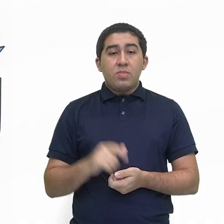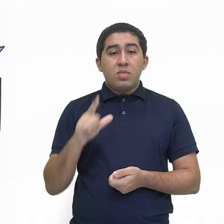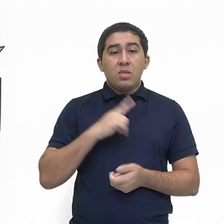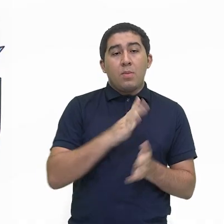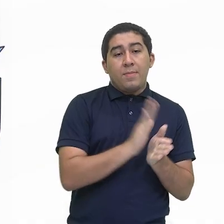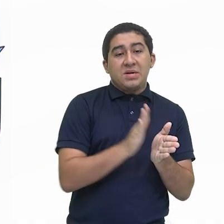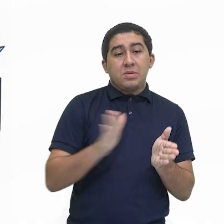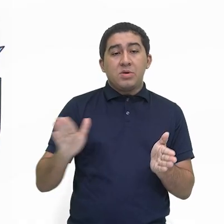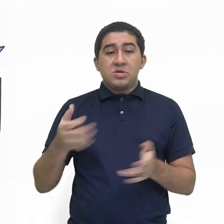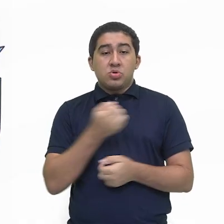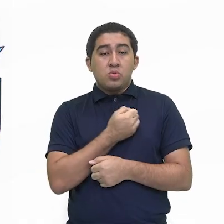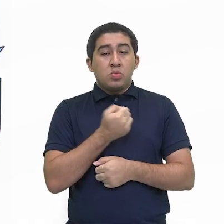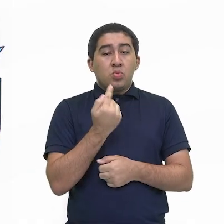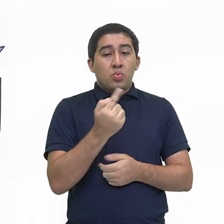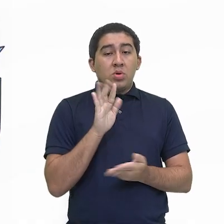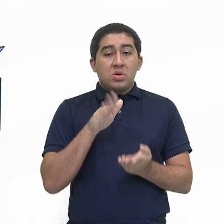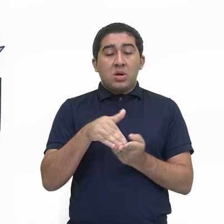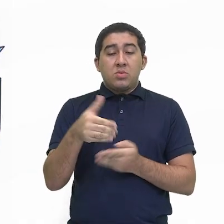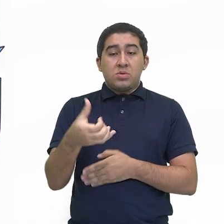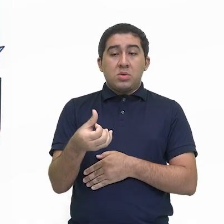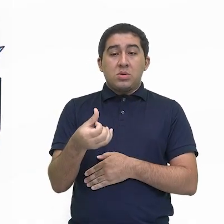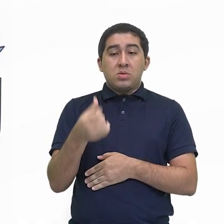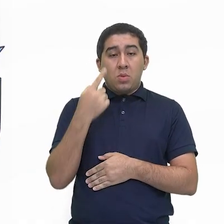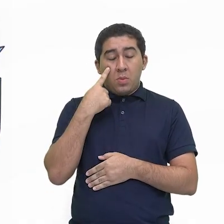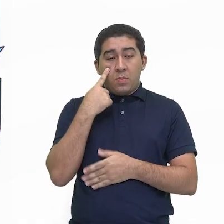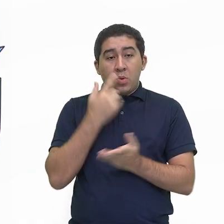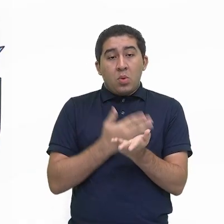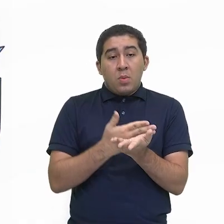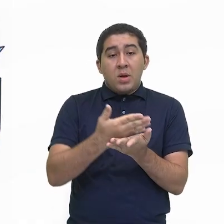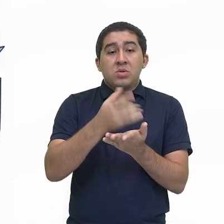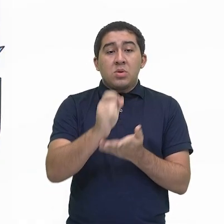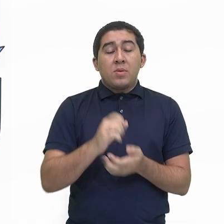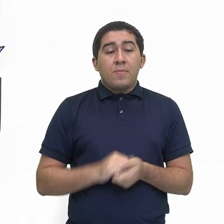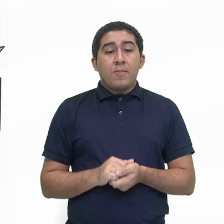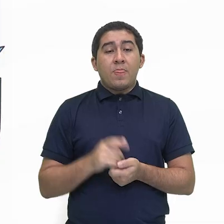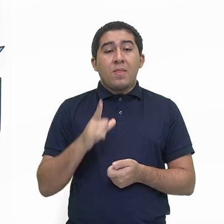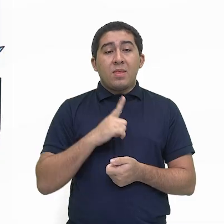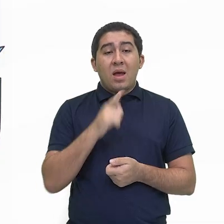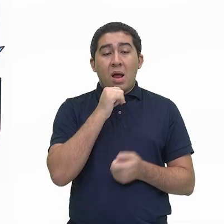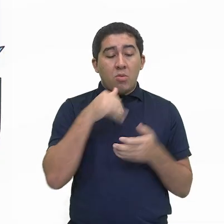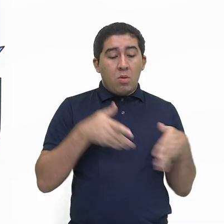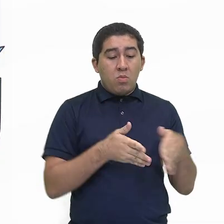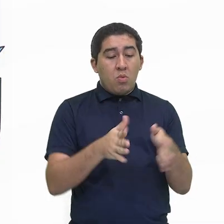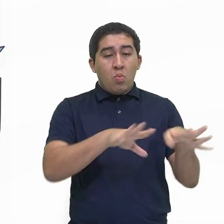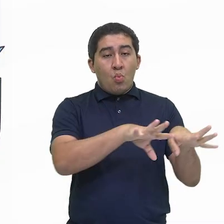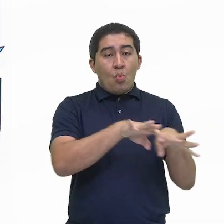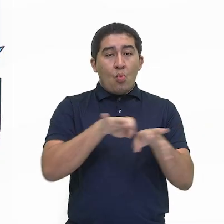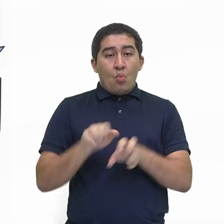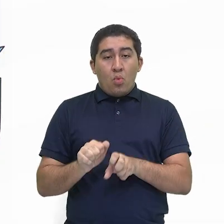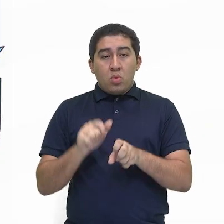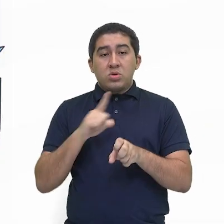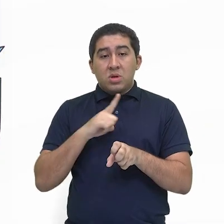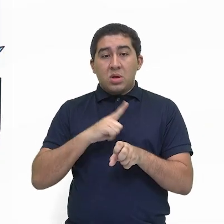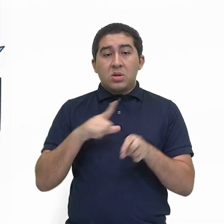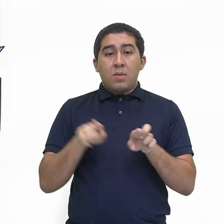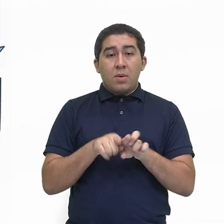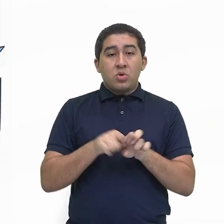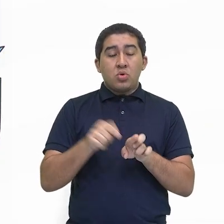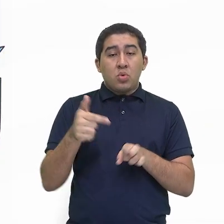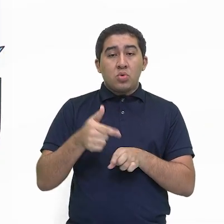sequência desse tratamento que a gente começa pela captação, depois adução,